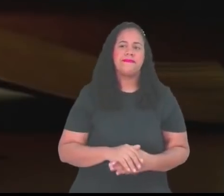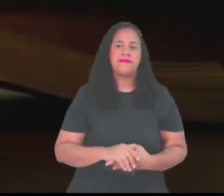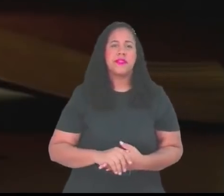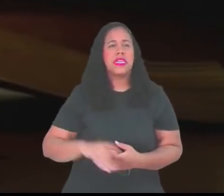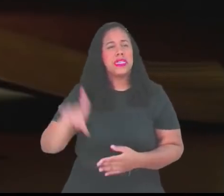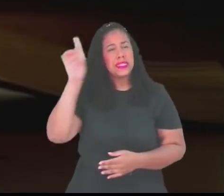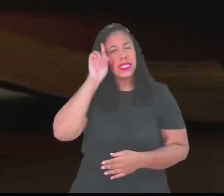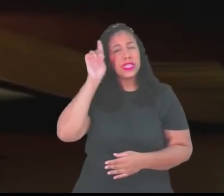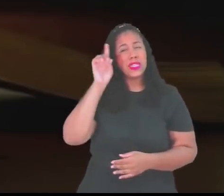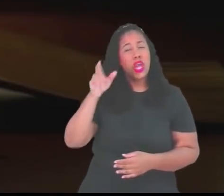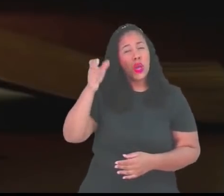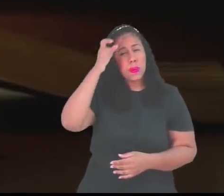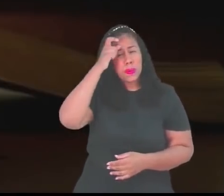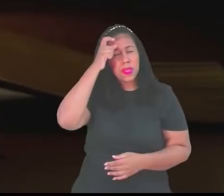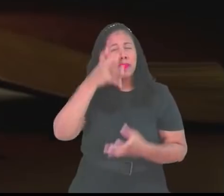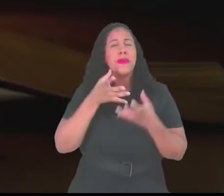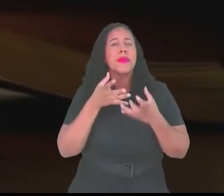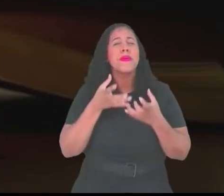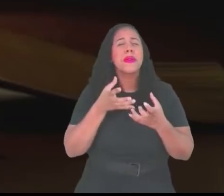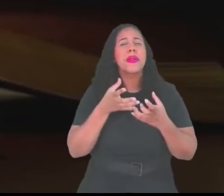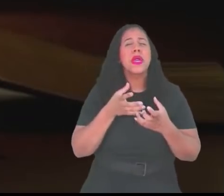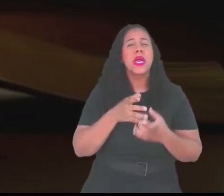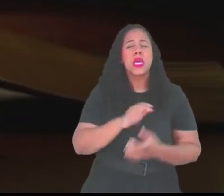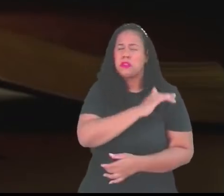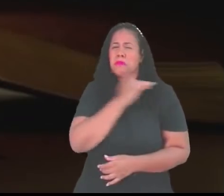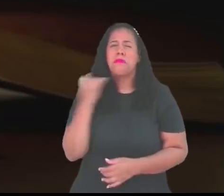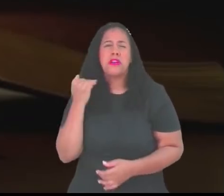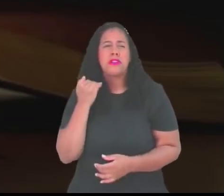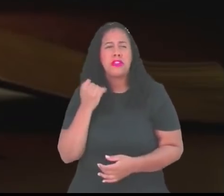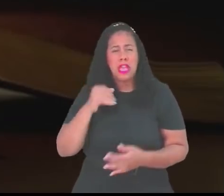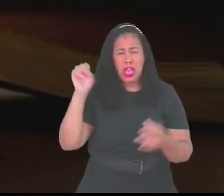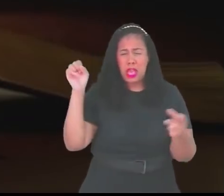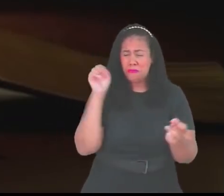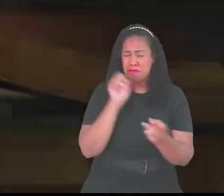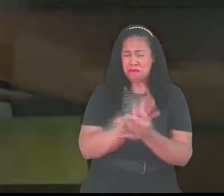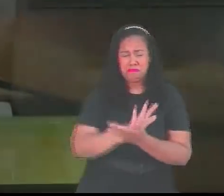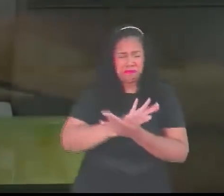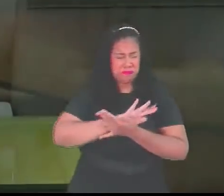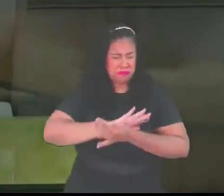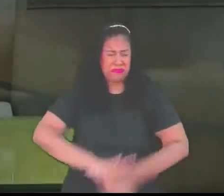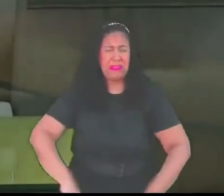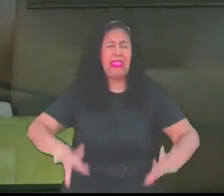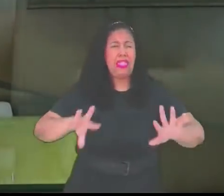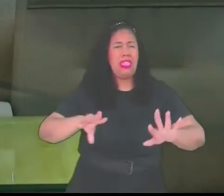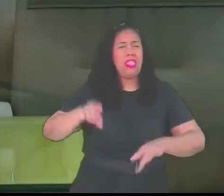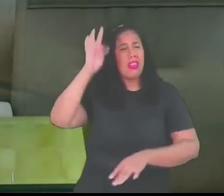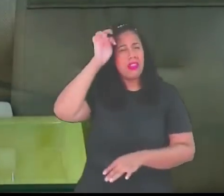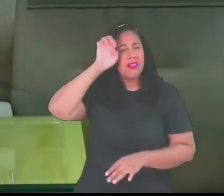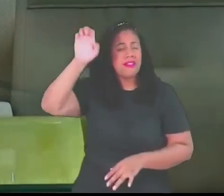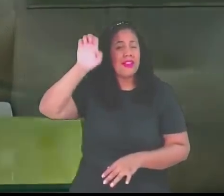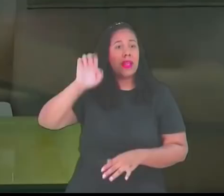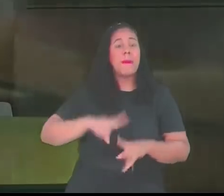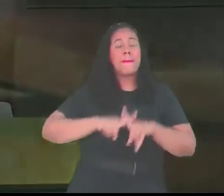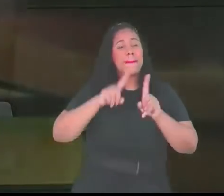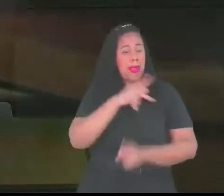Todo dia o inimigo quer nos matar, nos humilhar, solapar nossa fé. Mas Paulo diz,